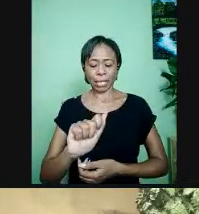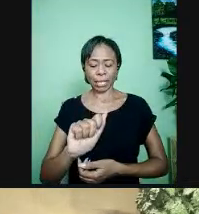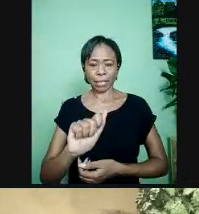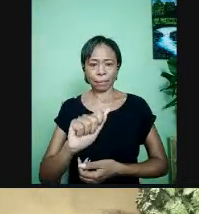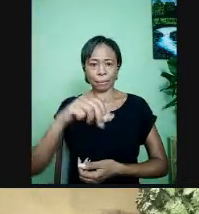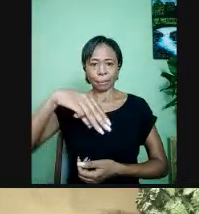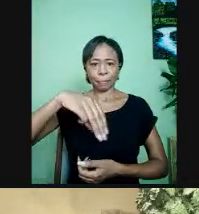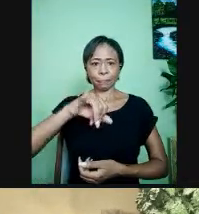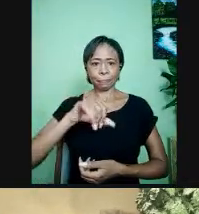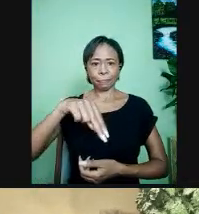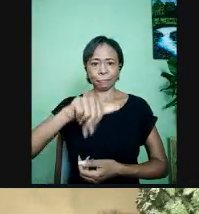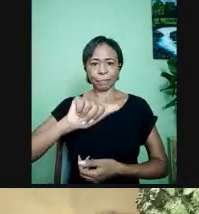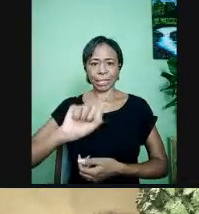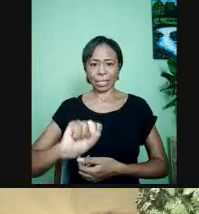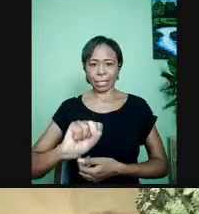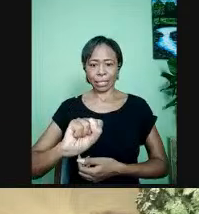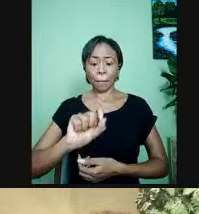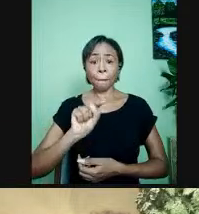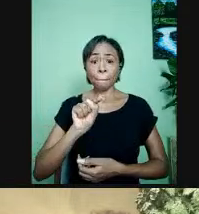expofavelaminas.com.br. Então,